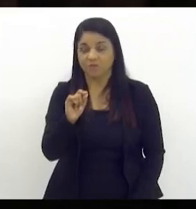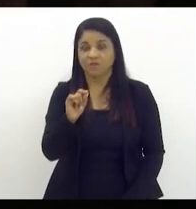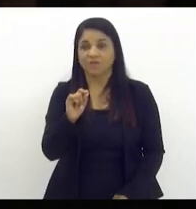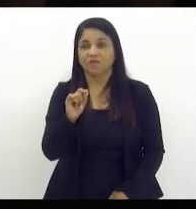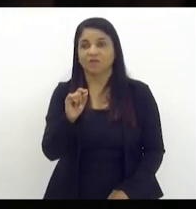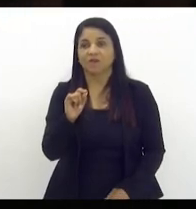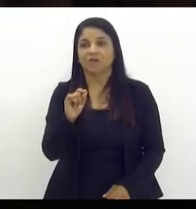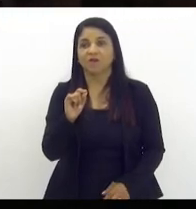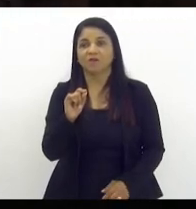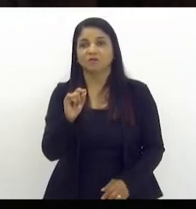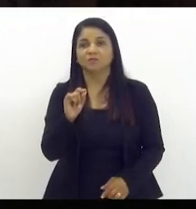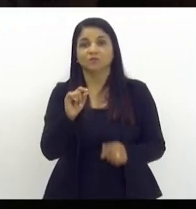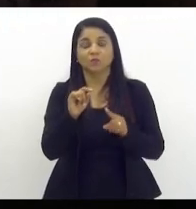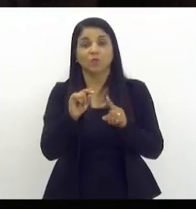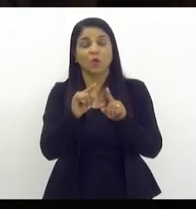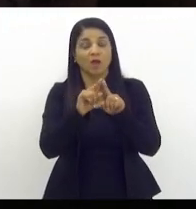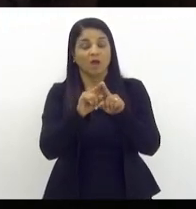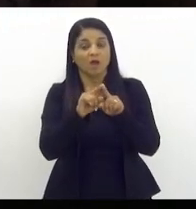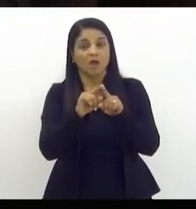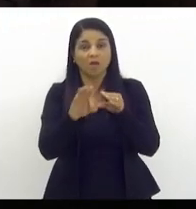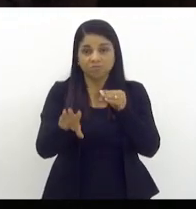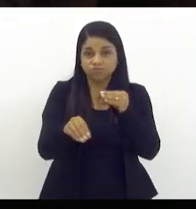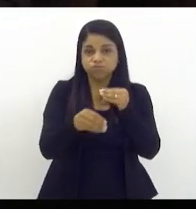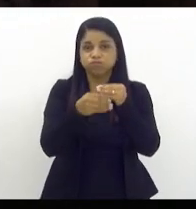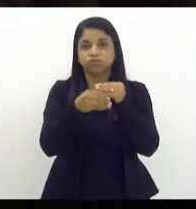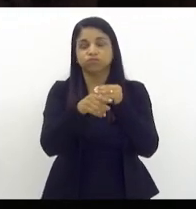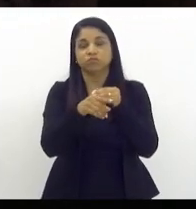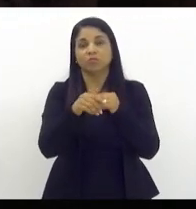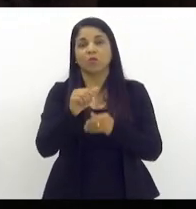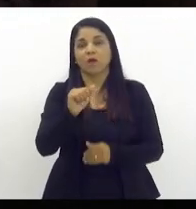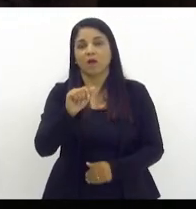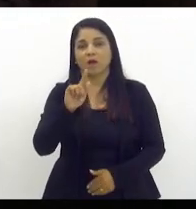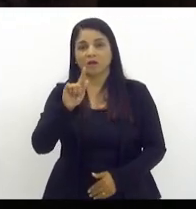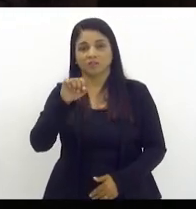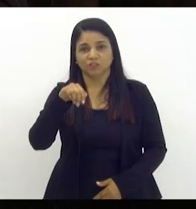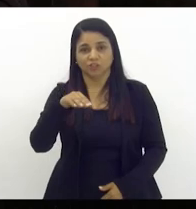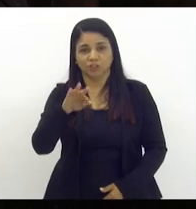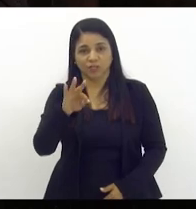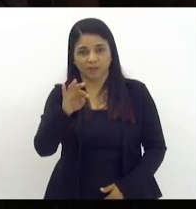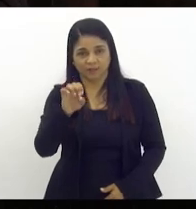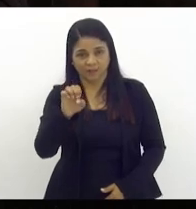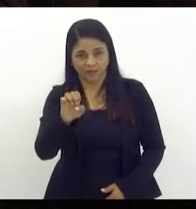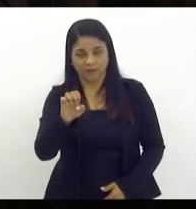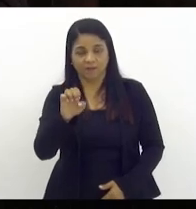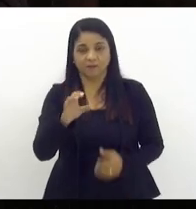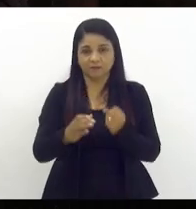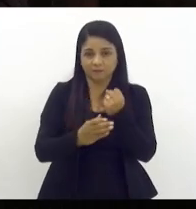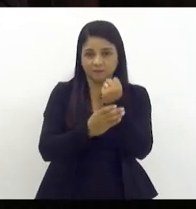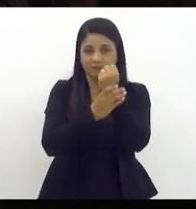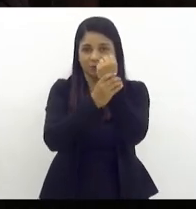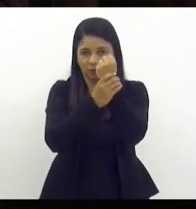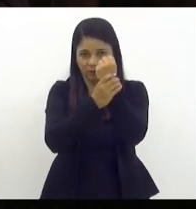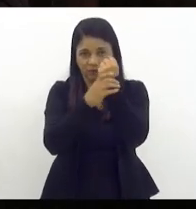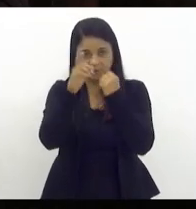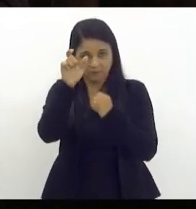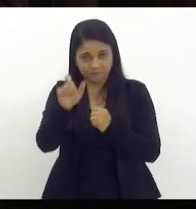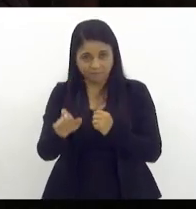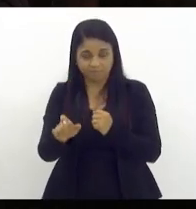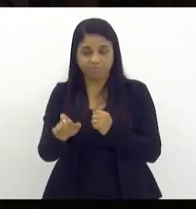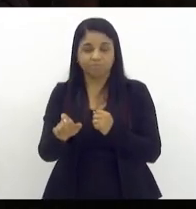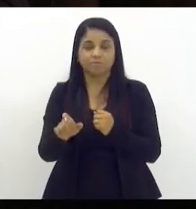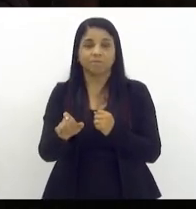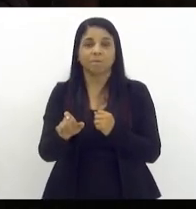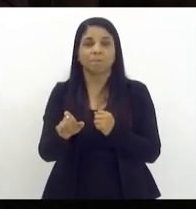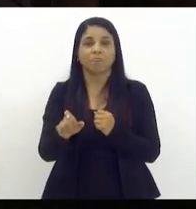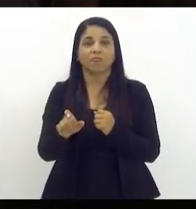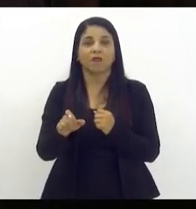facultado ao agente de segurança ativar ou não o disposto, o dispositivo